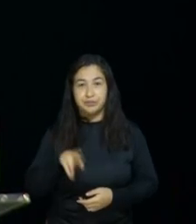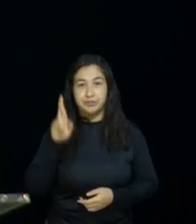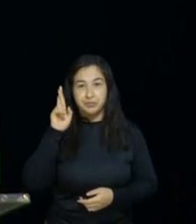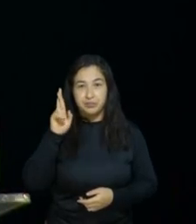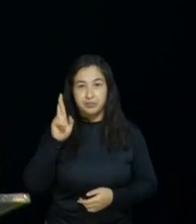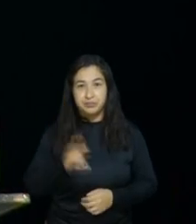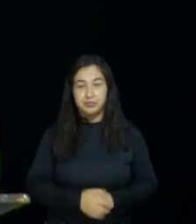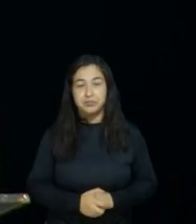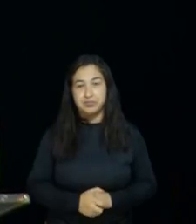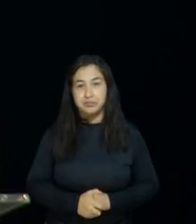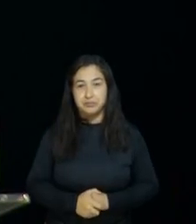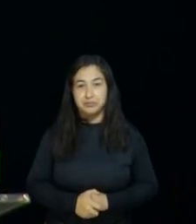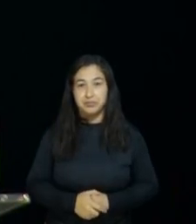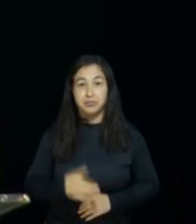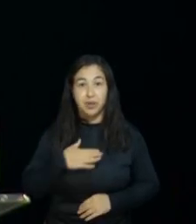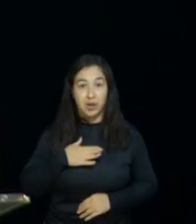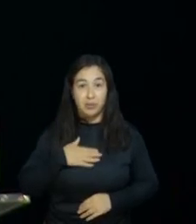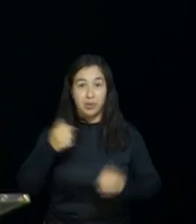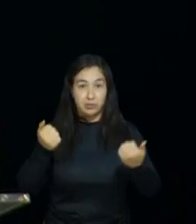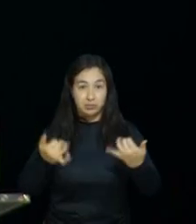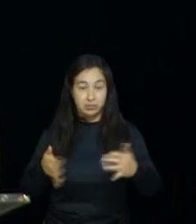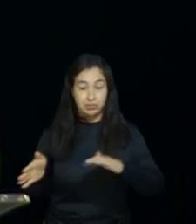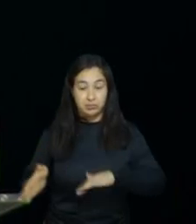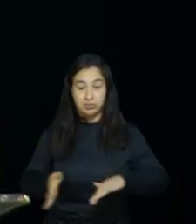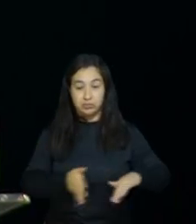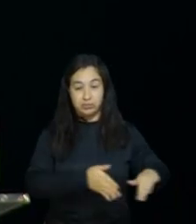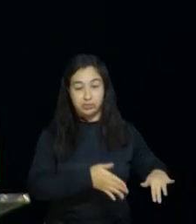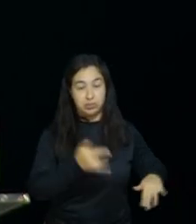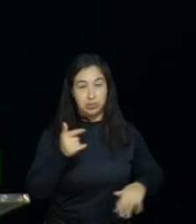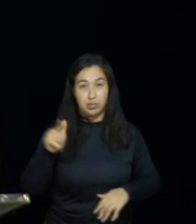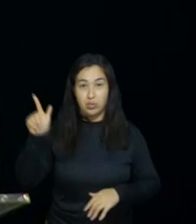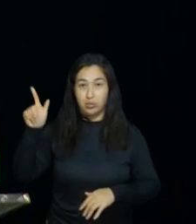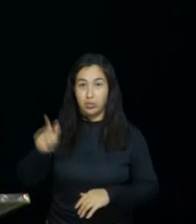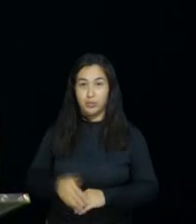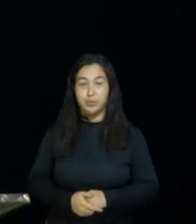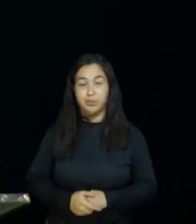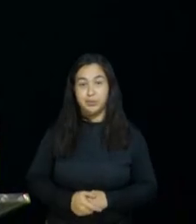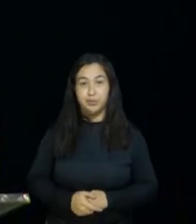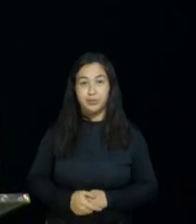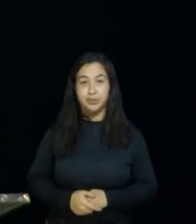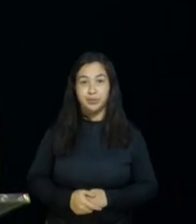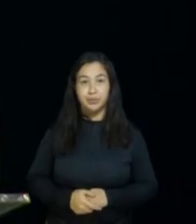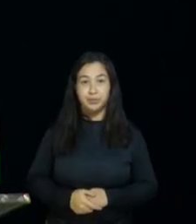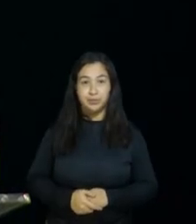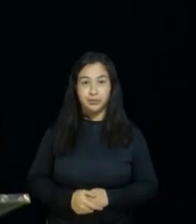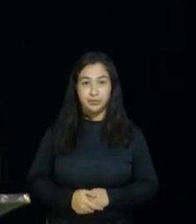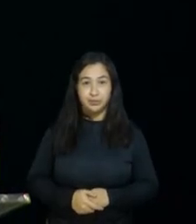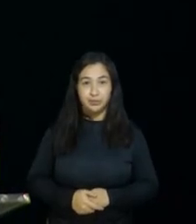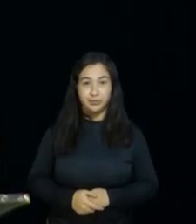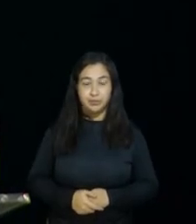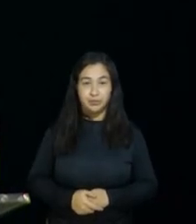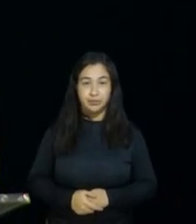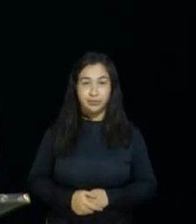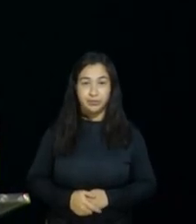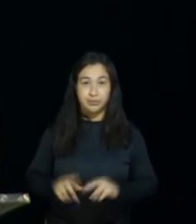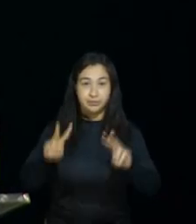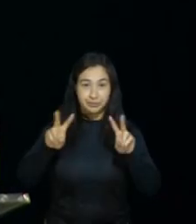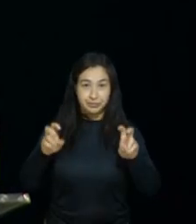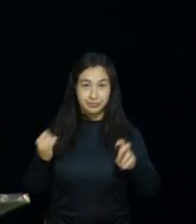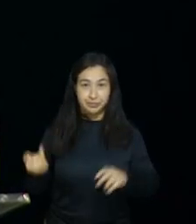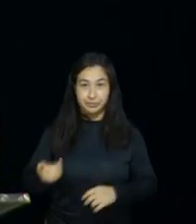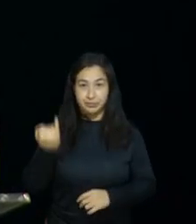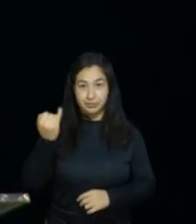agora à minha manifestação, eu queria falar um pouquinho para vocês sobre alguma pauta que é muito importante para mim,